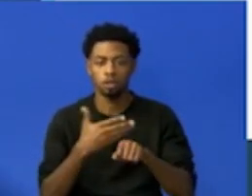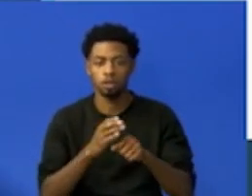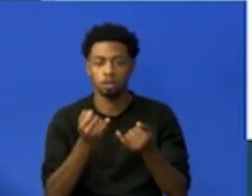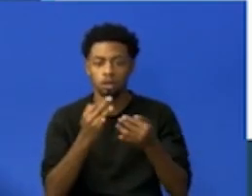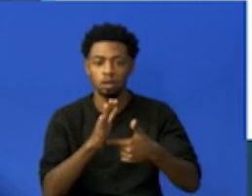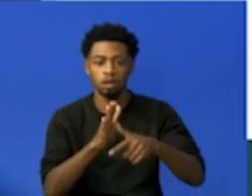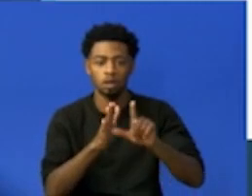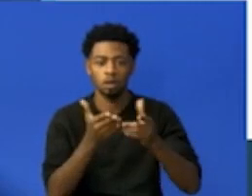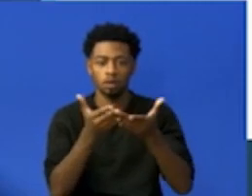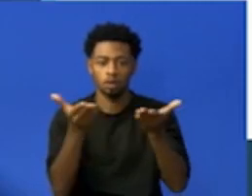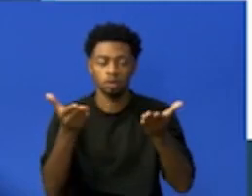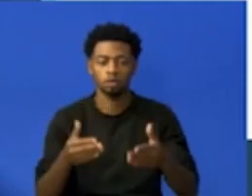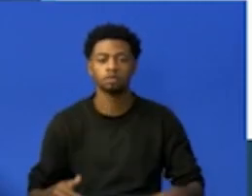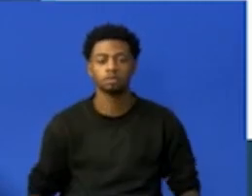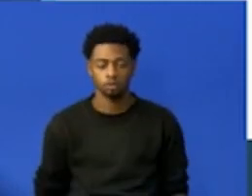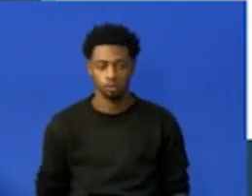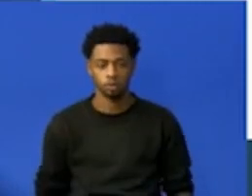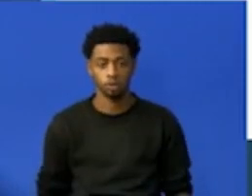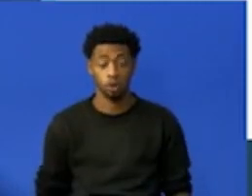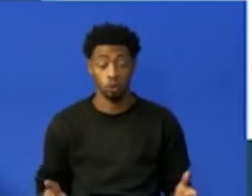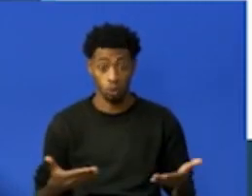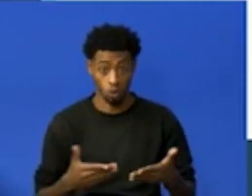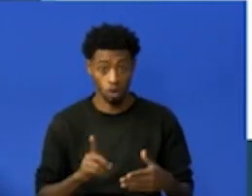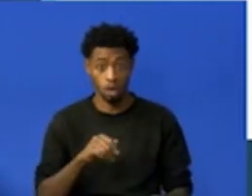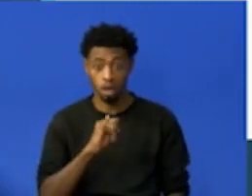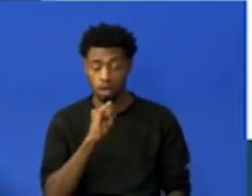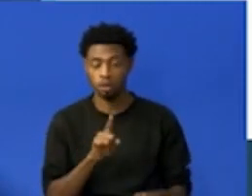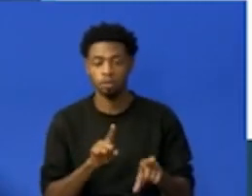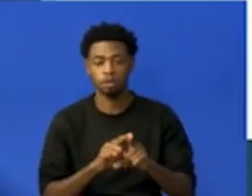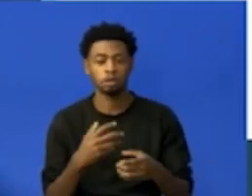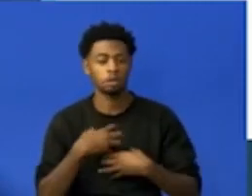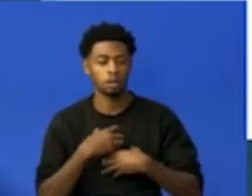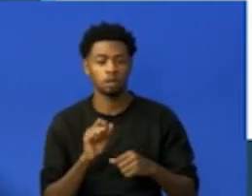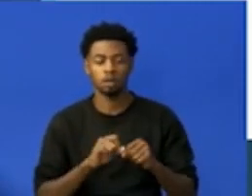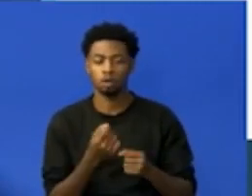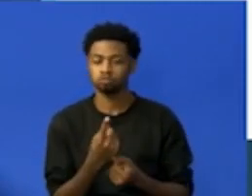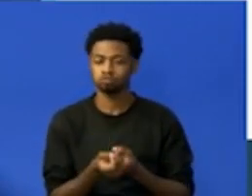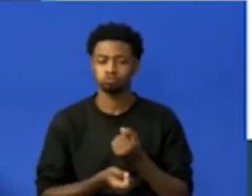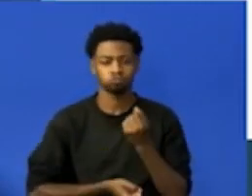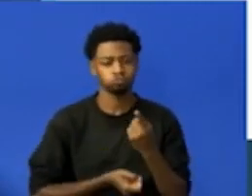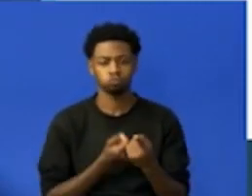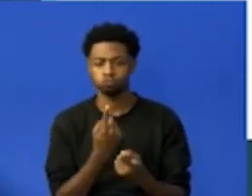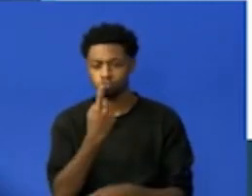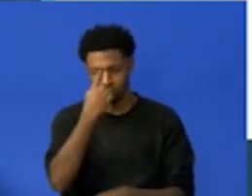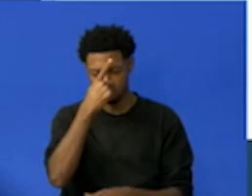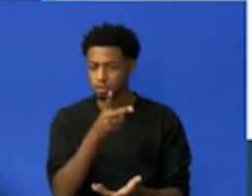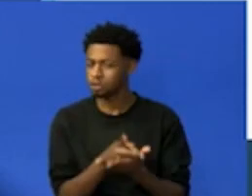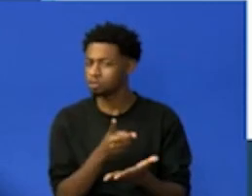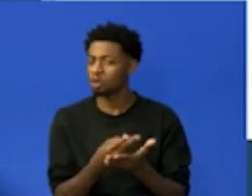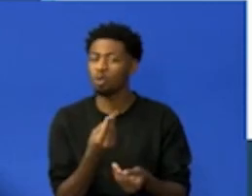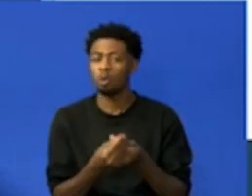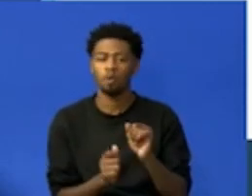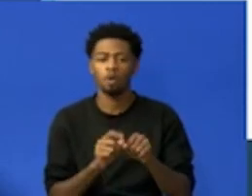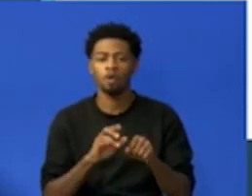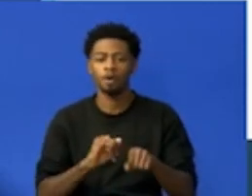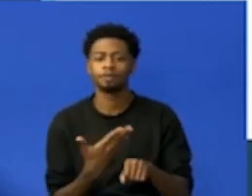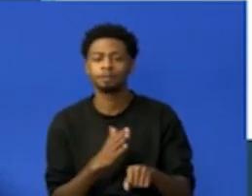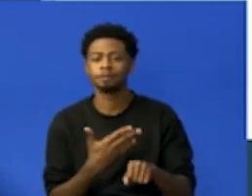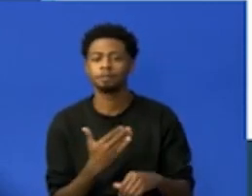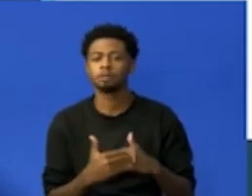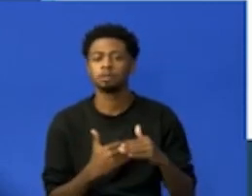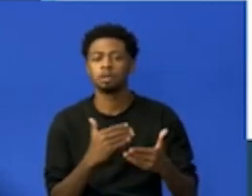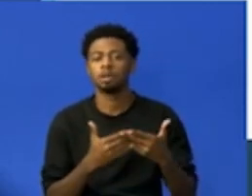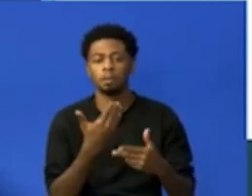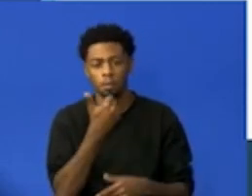falei inicialmente para vocês. Mas hoje há também modelos alternativos que pensam bastante no desenvolvimento